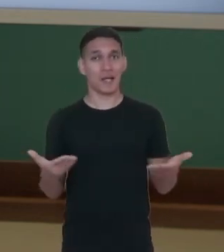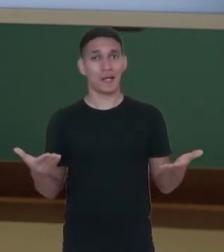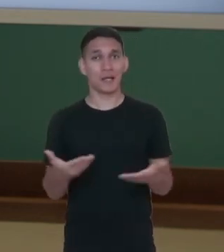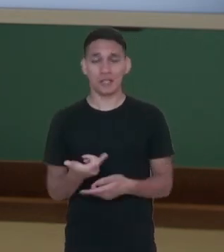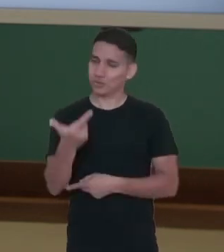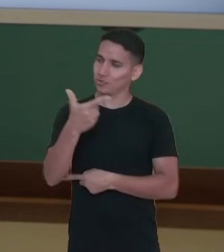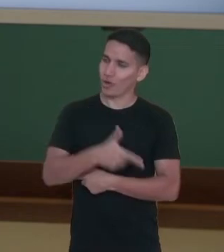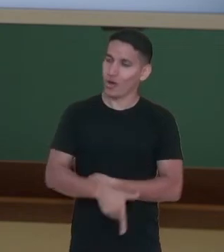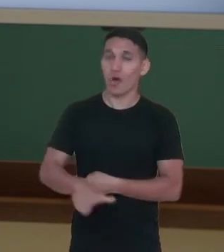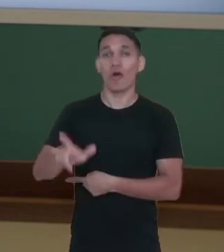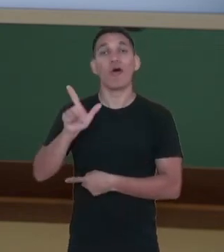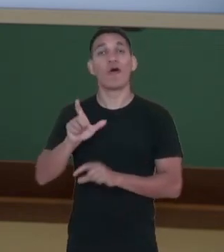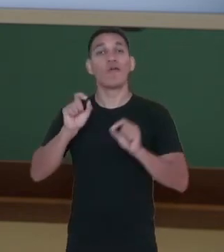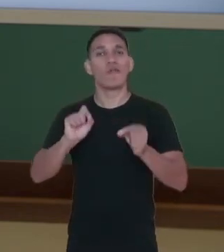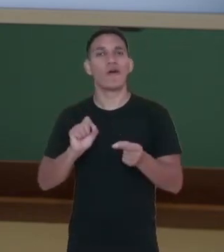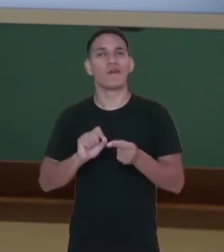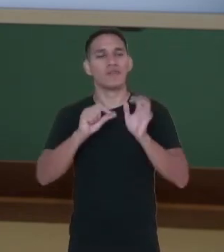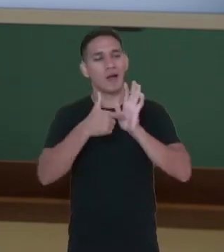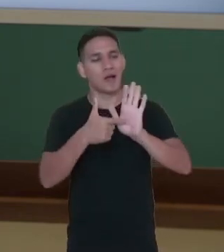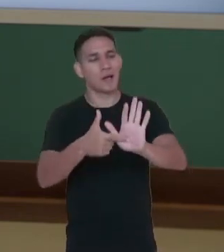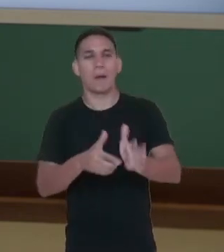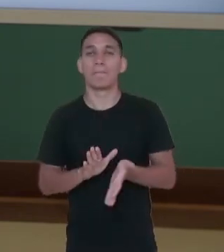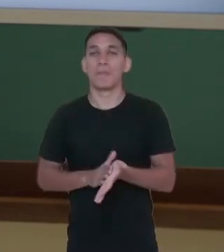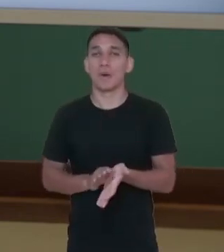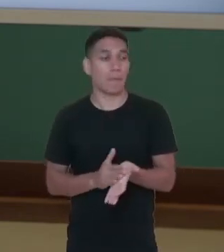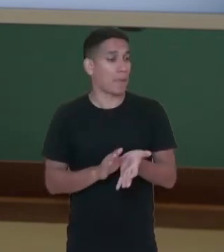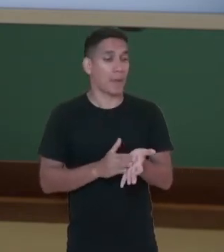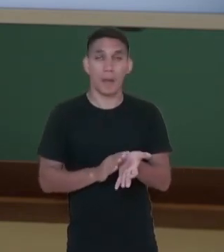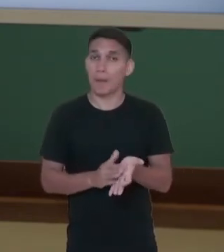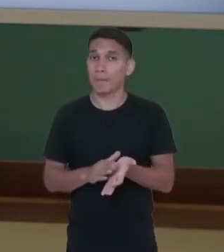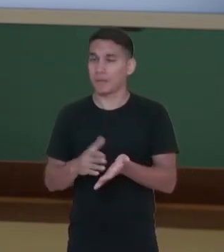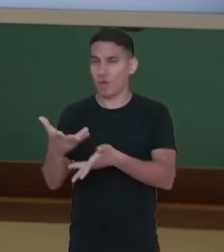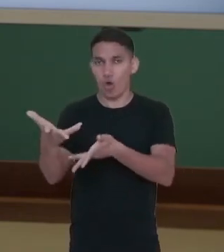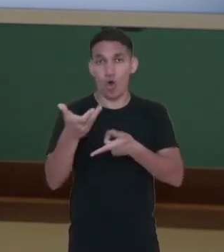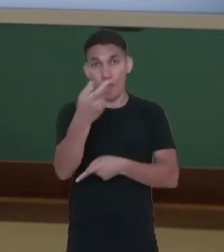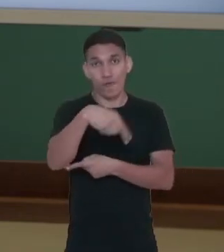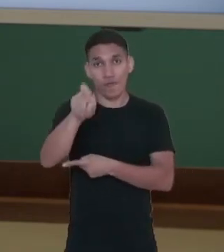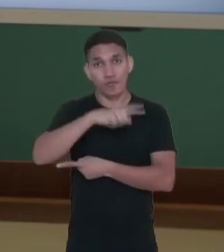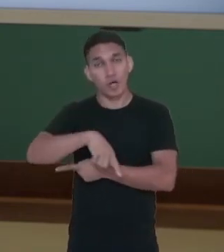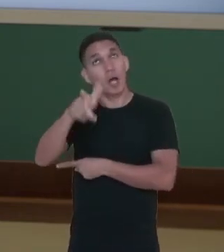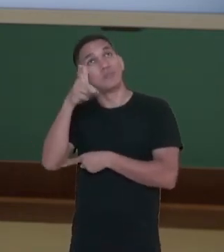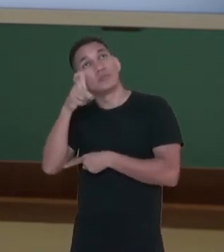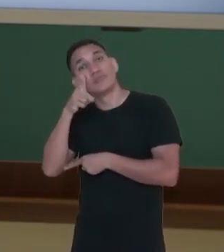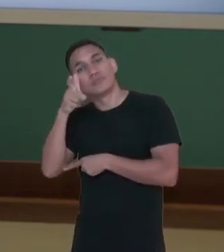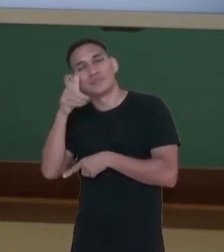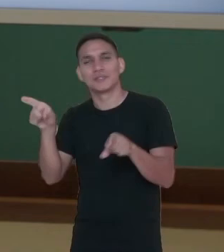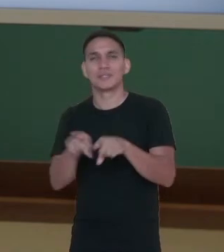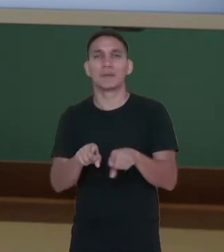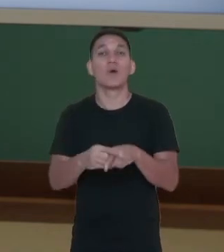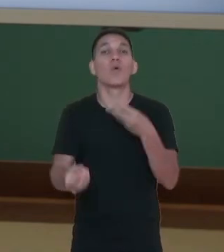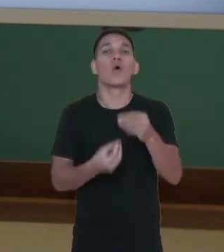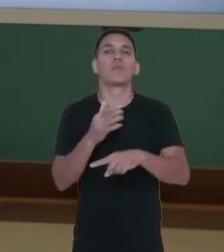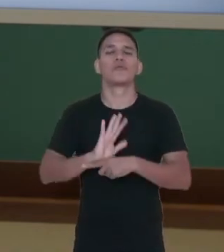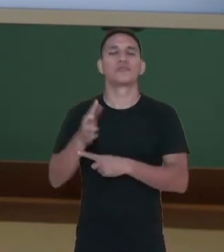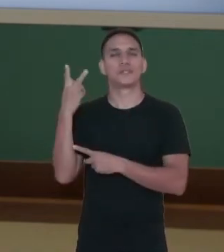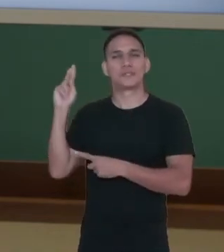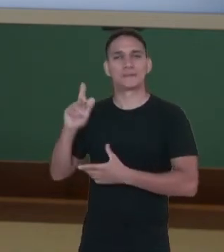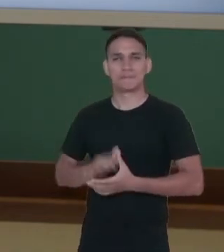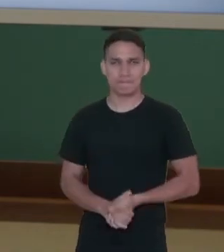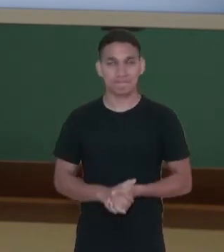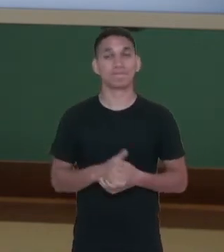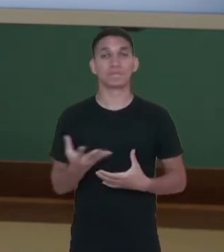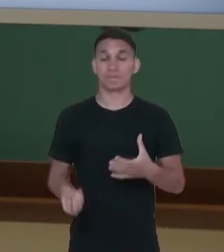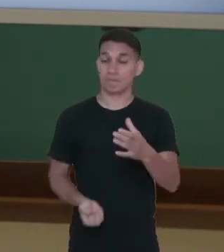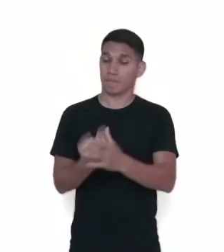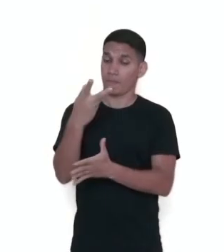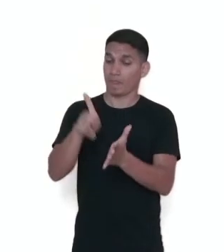cheguei mais outra vez a apresentar meu baianá. Fica o convite para você assistir ou ouvir as músicas dos Barbatuques. Fundado